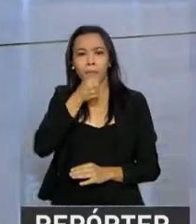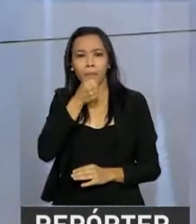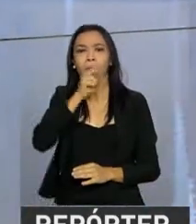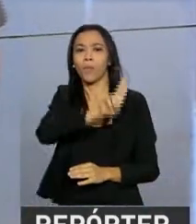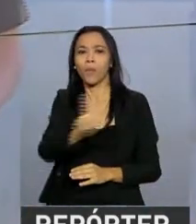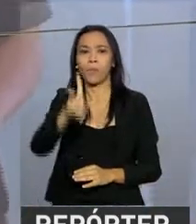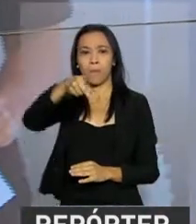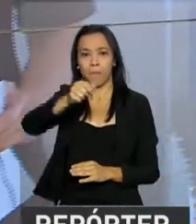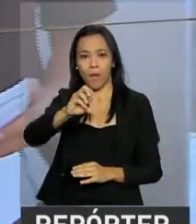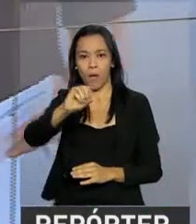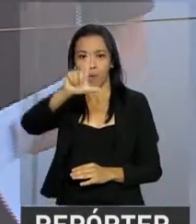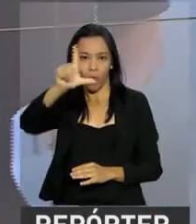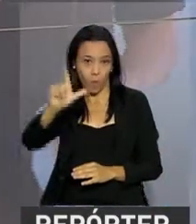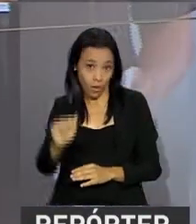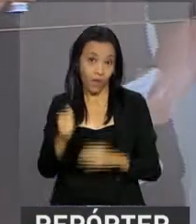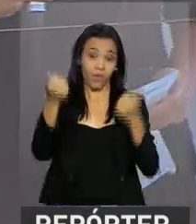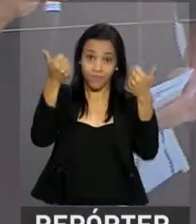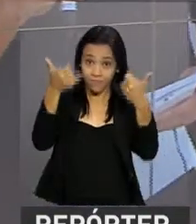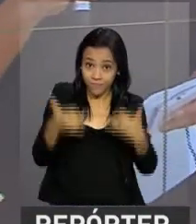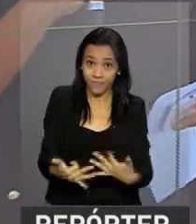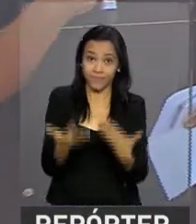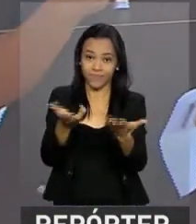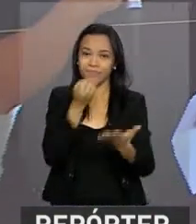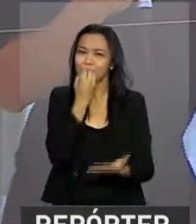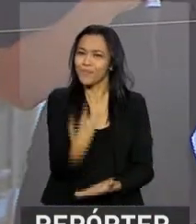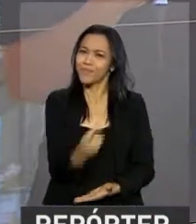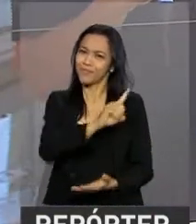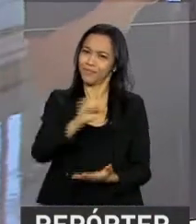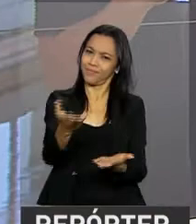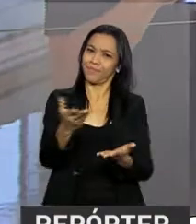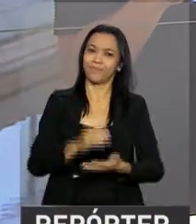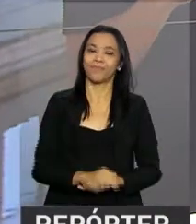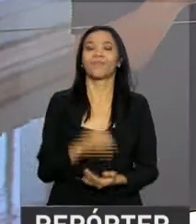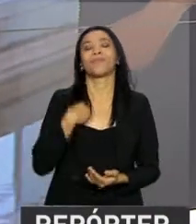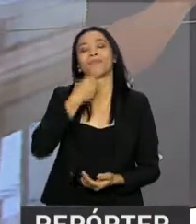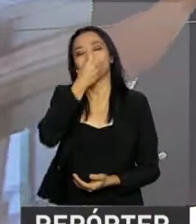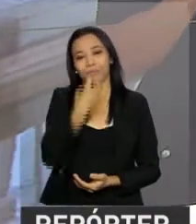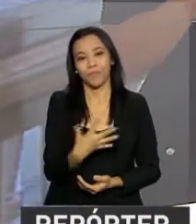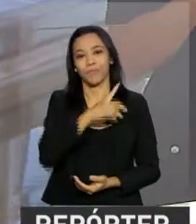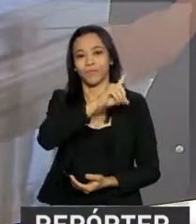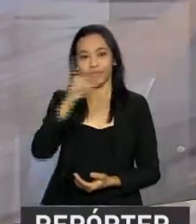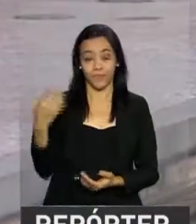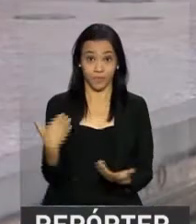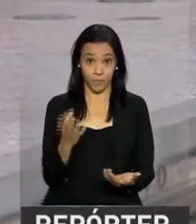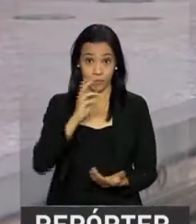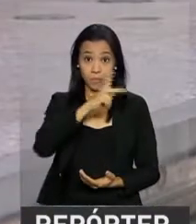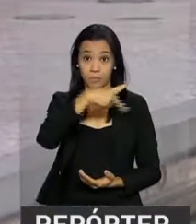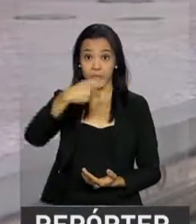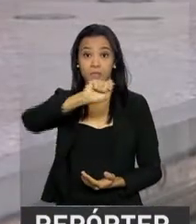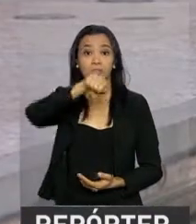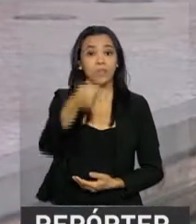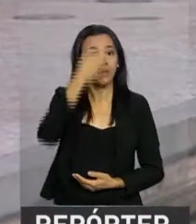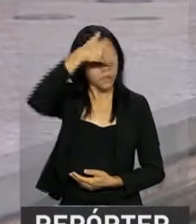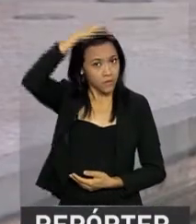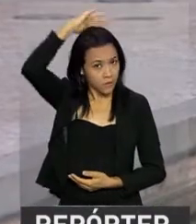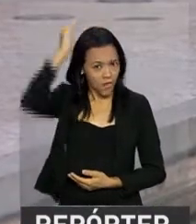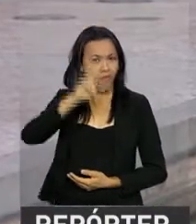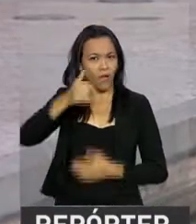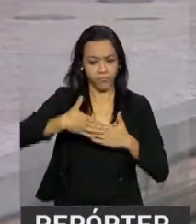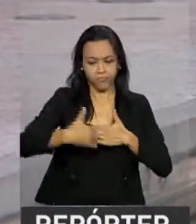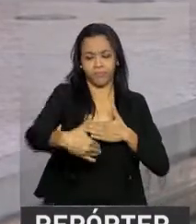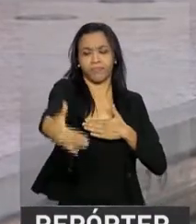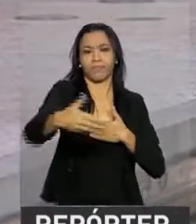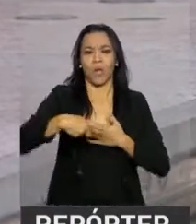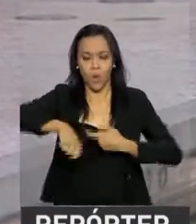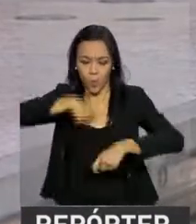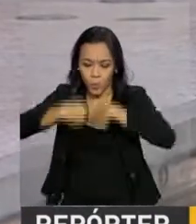Deorte traz as informações desta manhã. Oi, Paola, bom dia. Bom dia, Daniele. Daniele, o presidente em exercício, Michel Temer, vai almoçar hoje